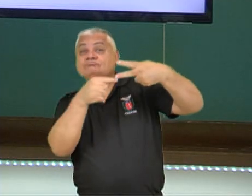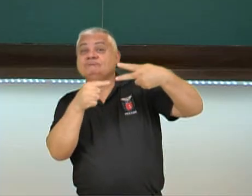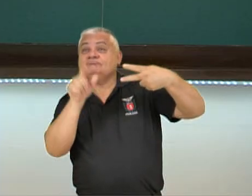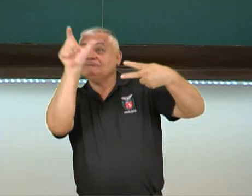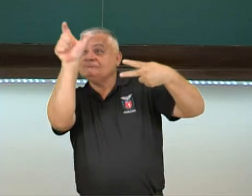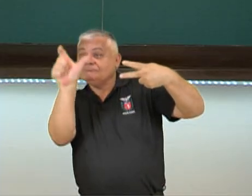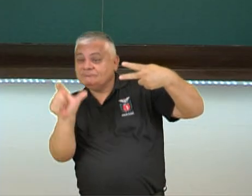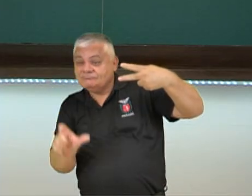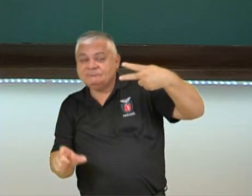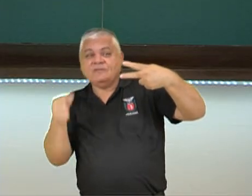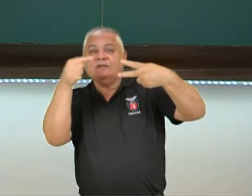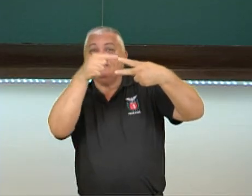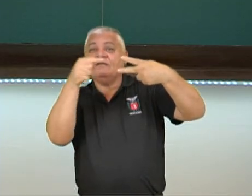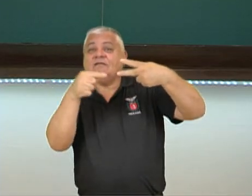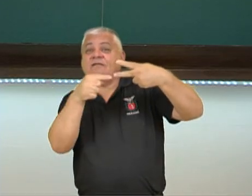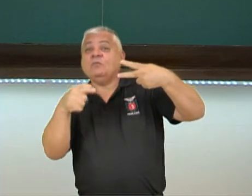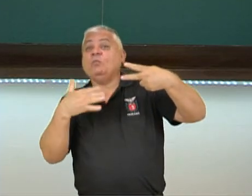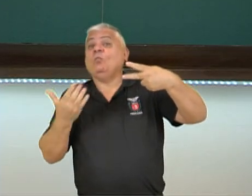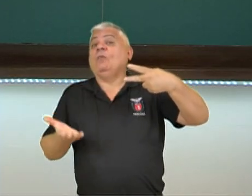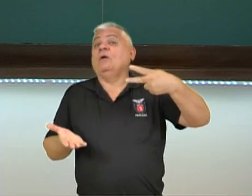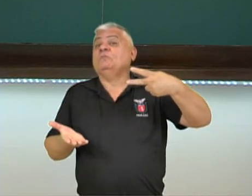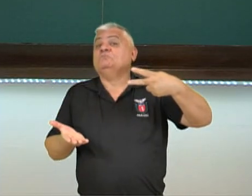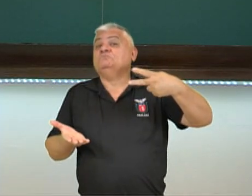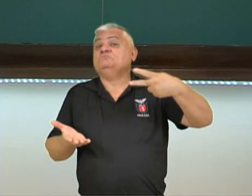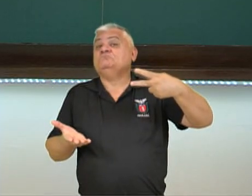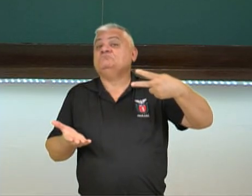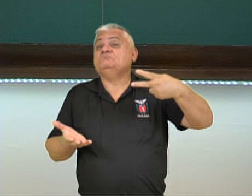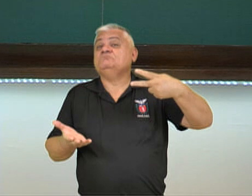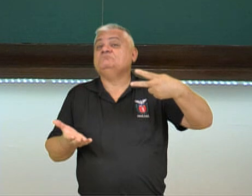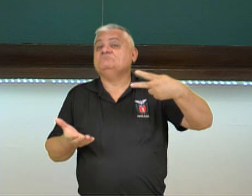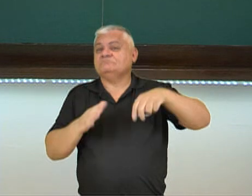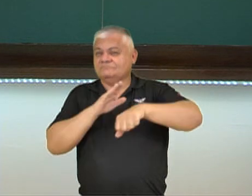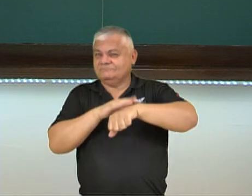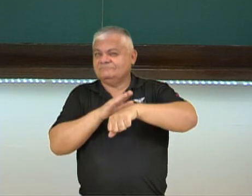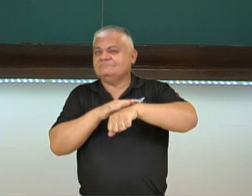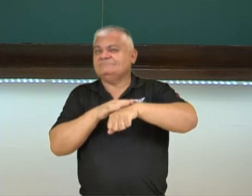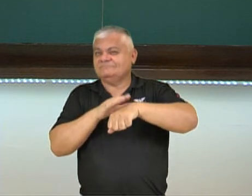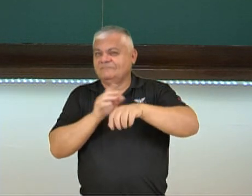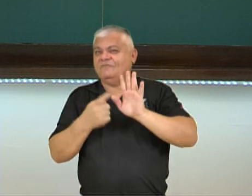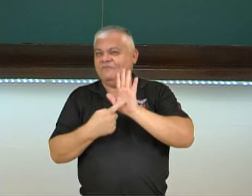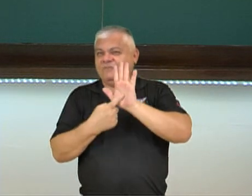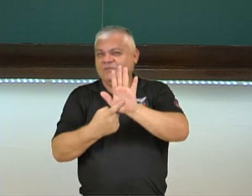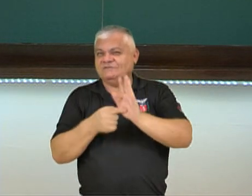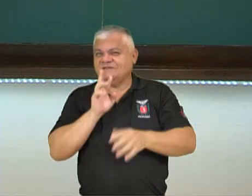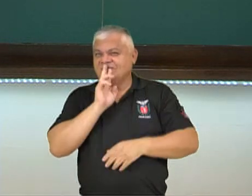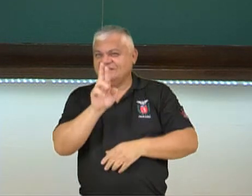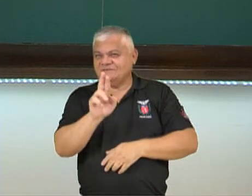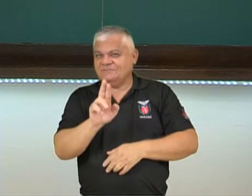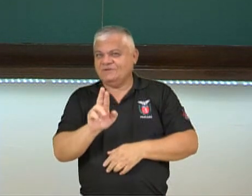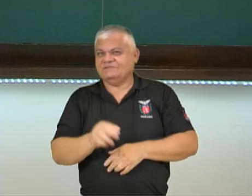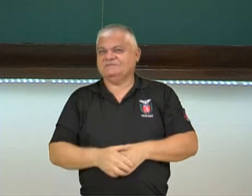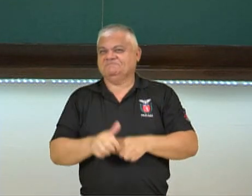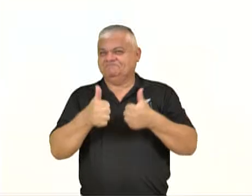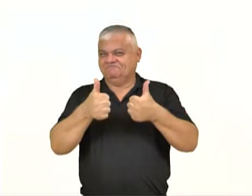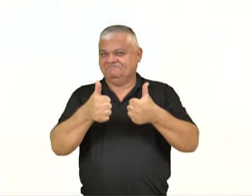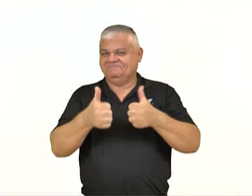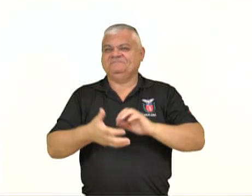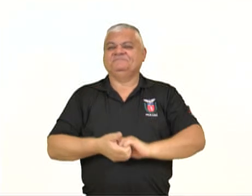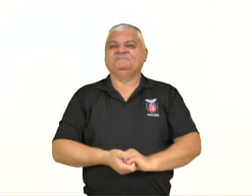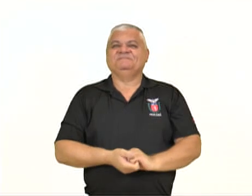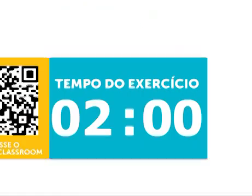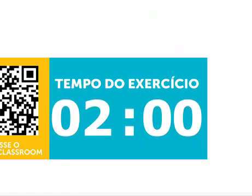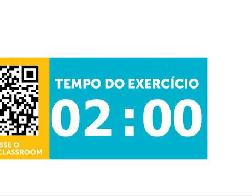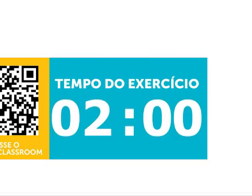fundamentais e quais dessas são derivadas? Daqui um pouquinho eu vou mostrar a resposta para vocês, vamos discutir. Até breve.